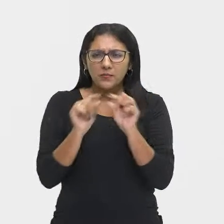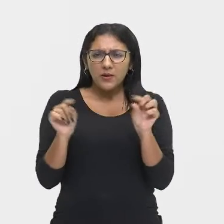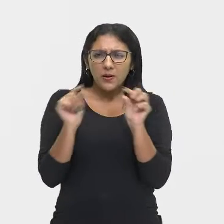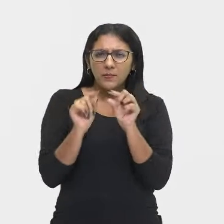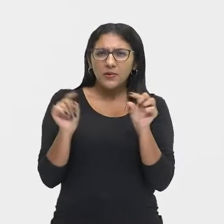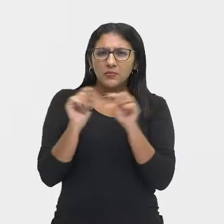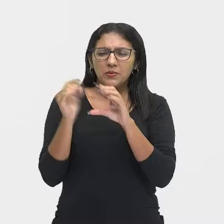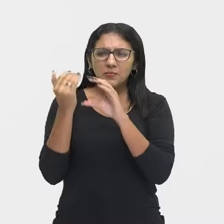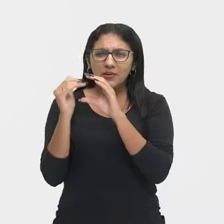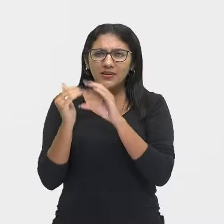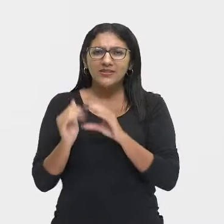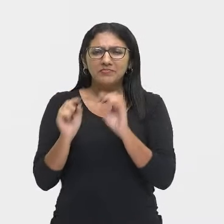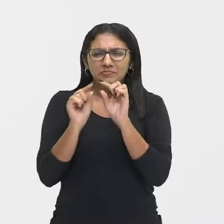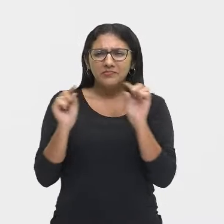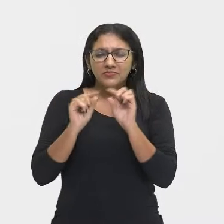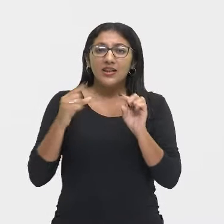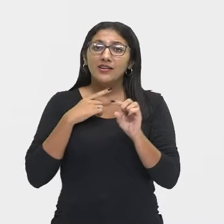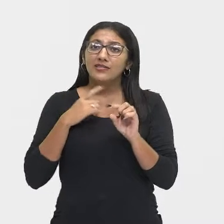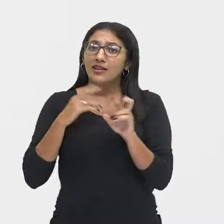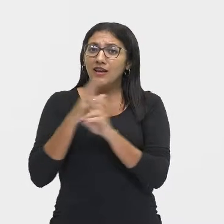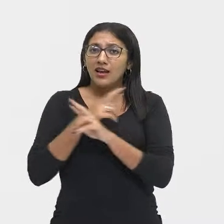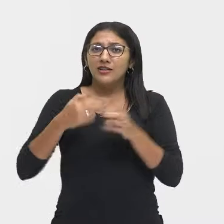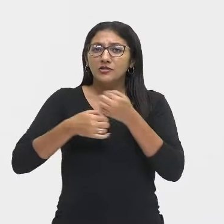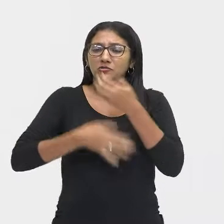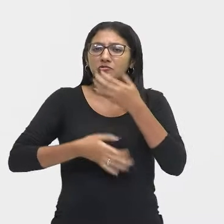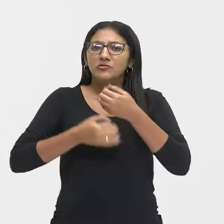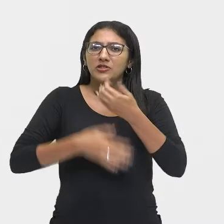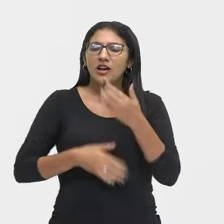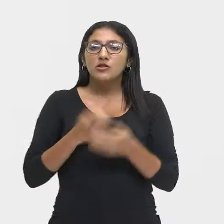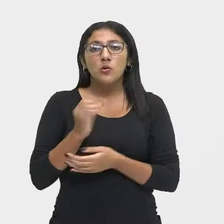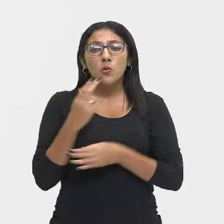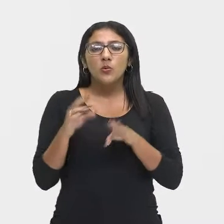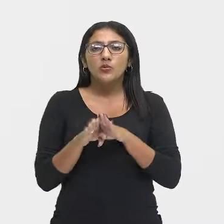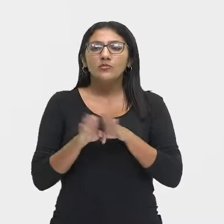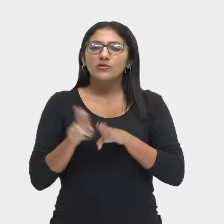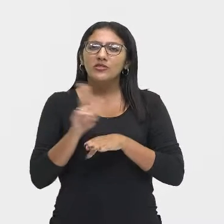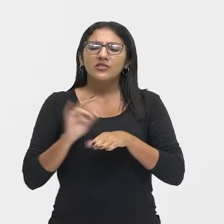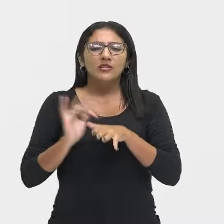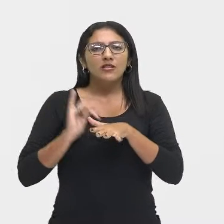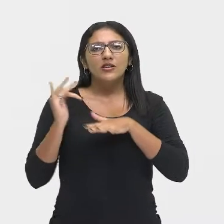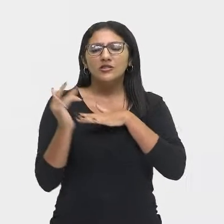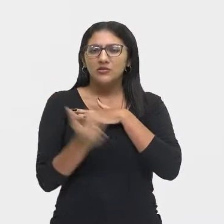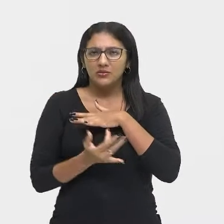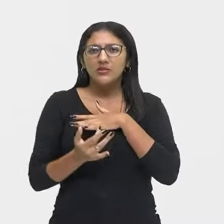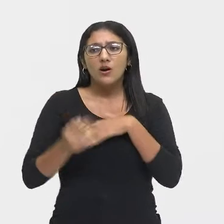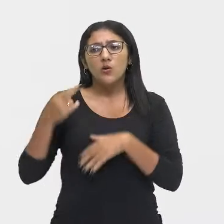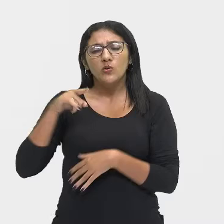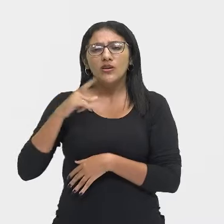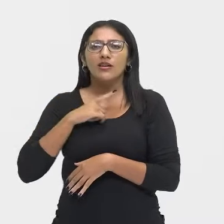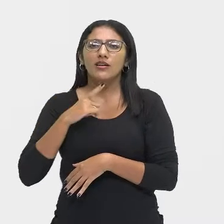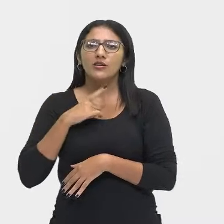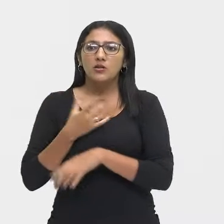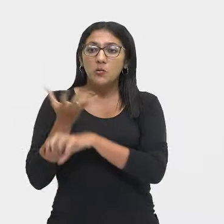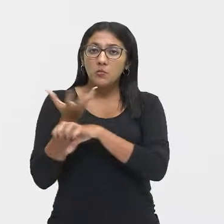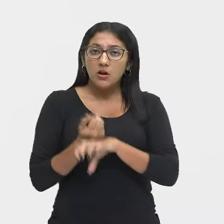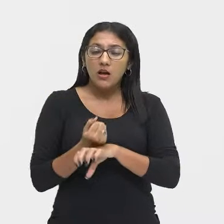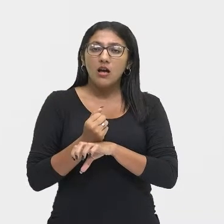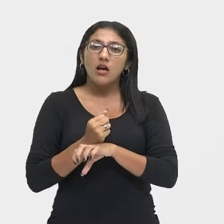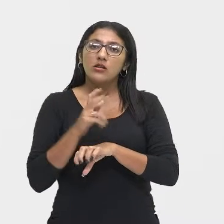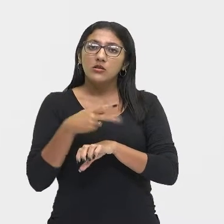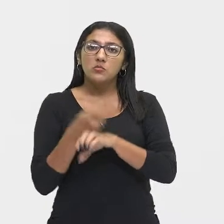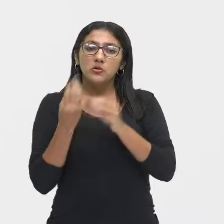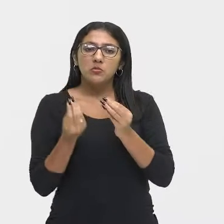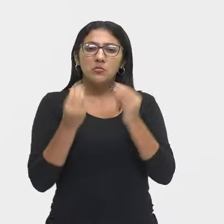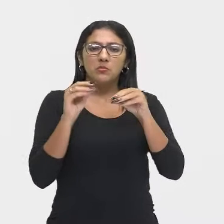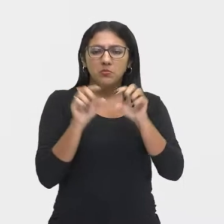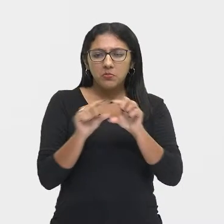na tela. É participação via chat ou a participação via alguma rede social que eles estão capturando e colocando ali. É